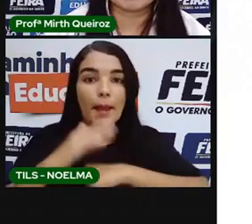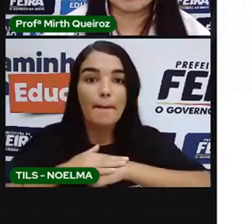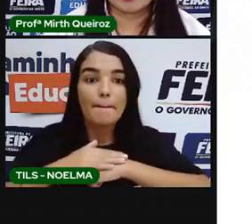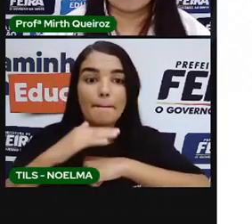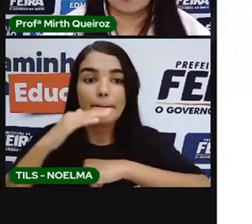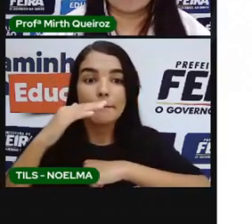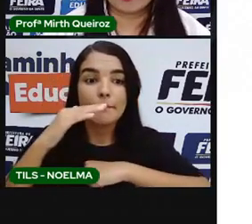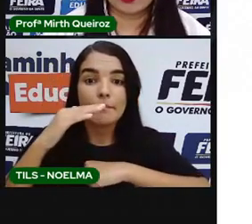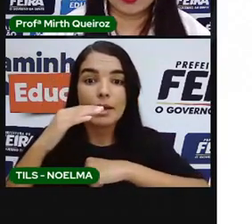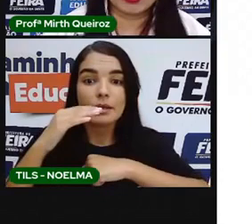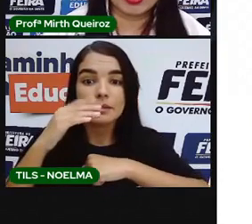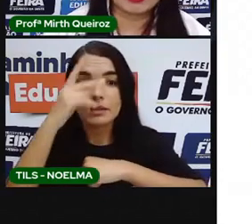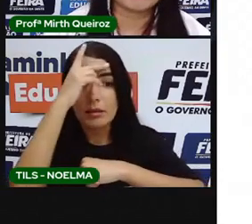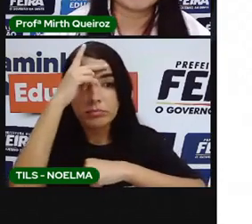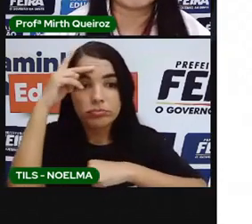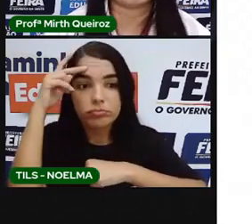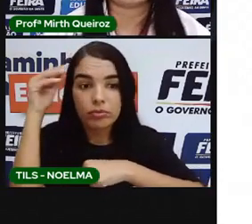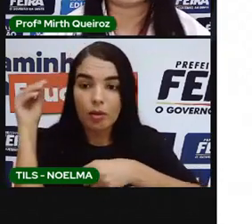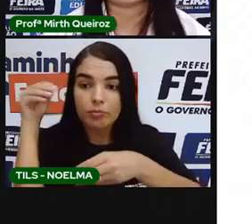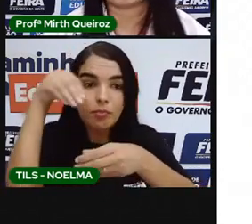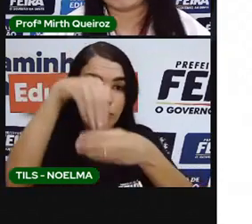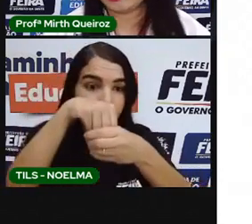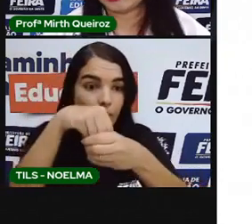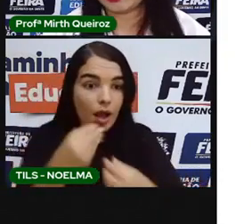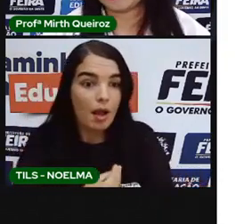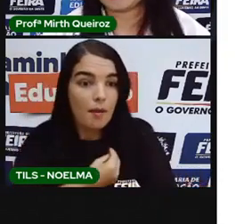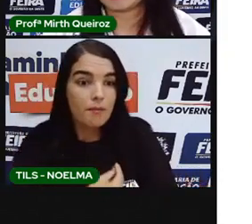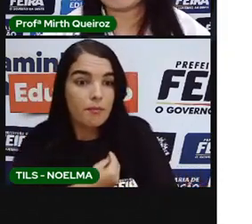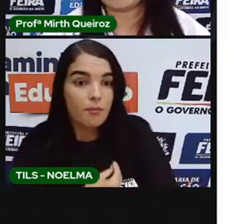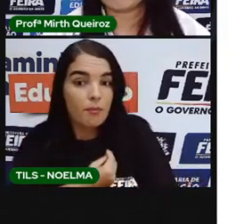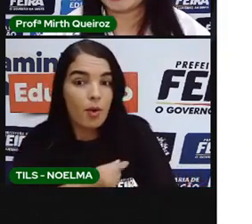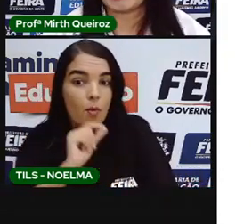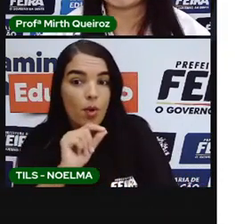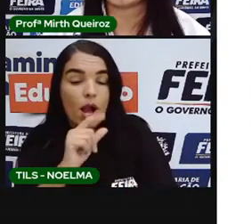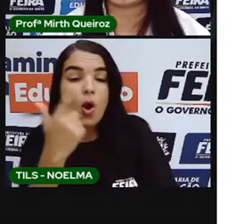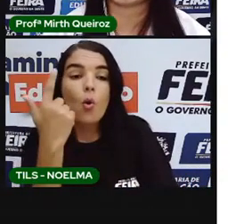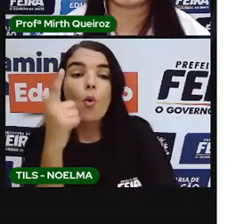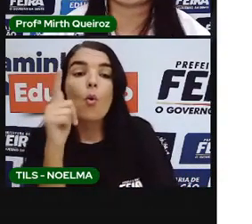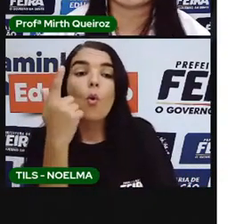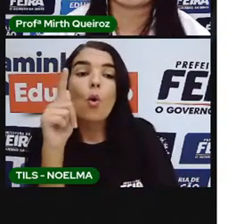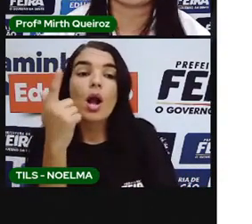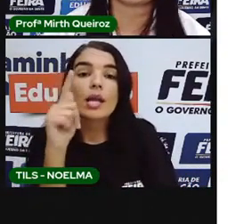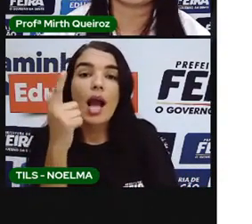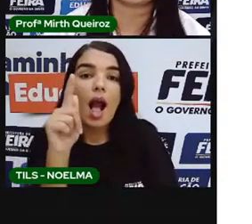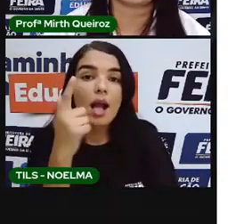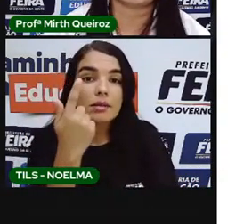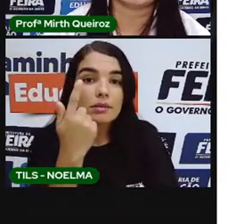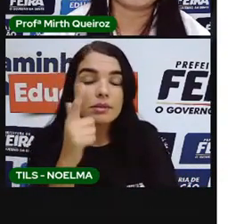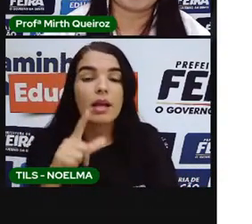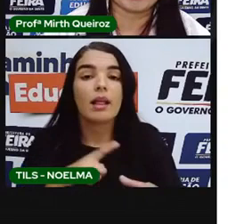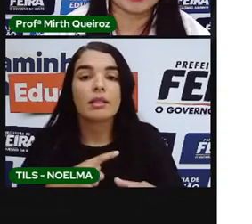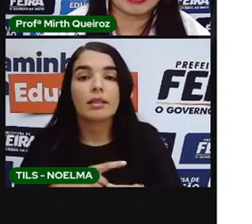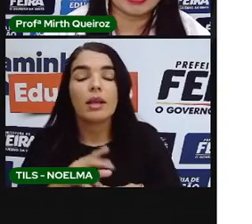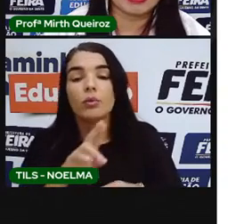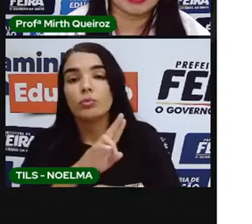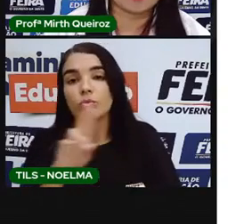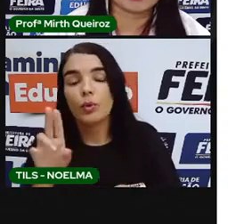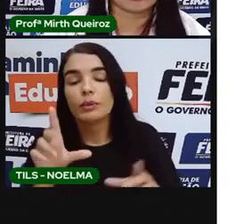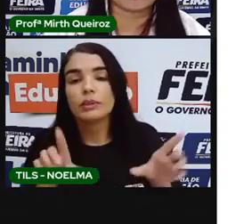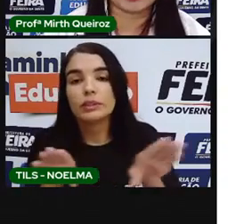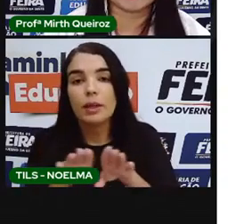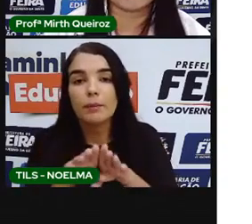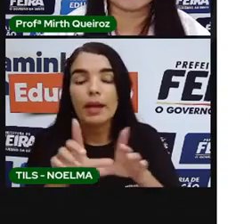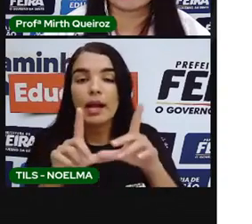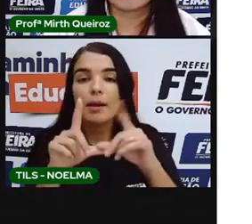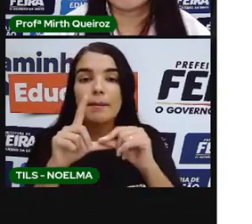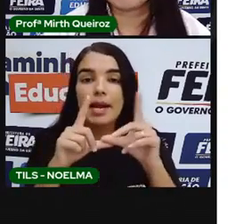mais populoso aí, né? Nós temos o estado do Goiás, onde nós temos a cidade de Brasília, né? A